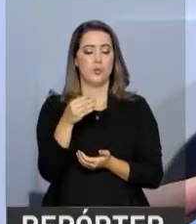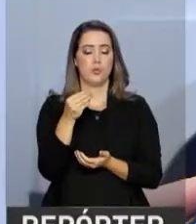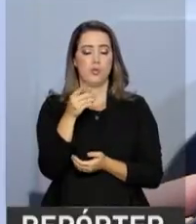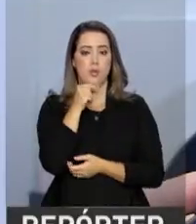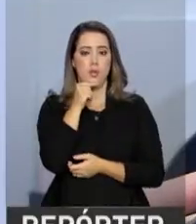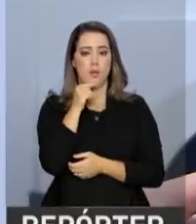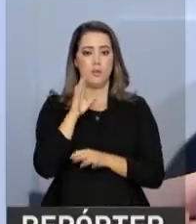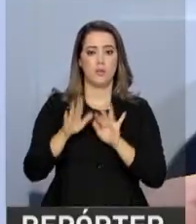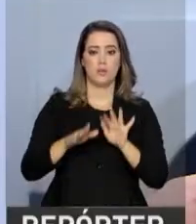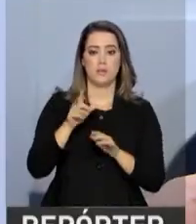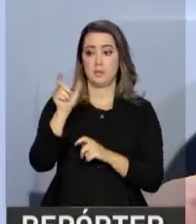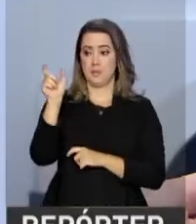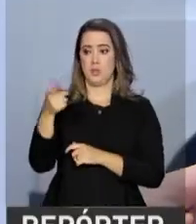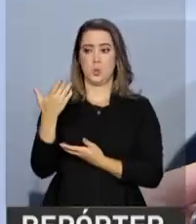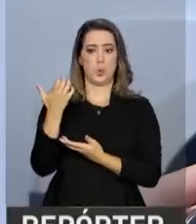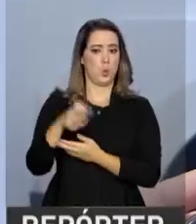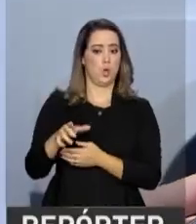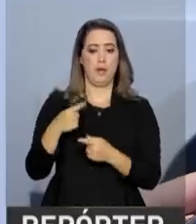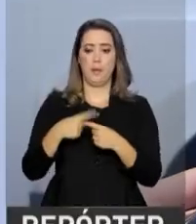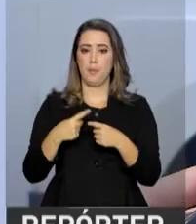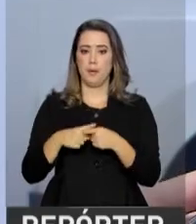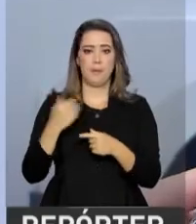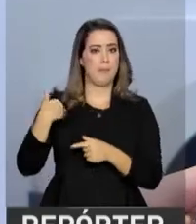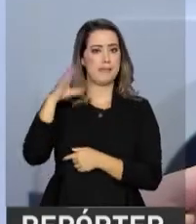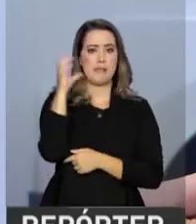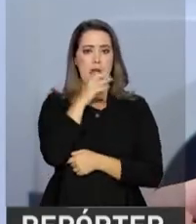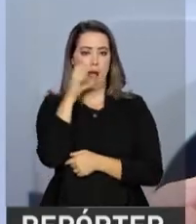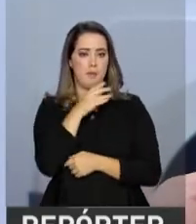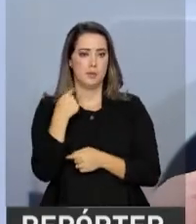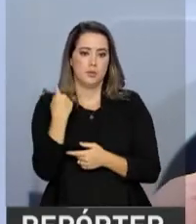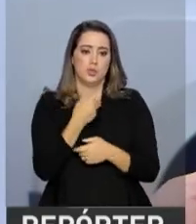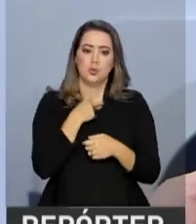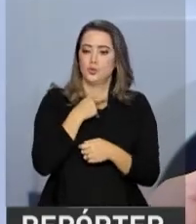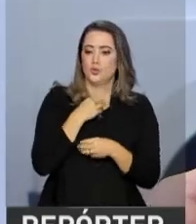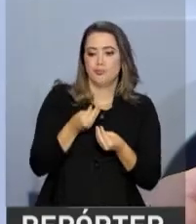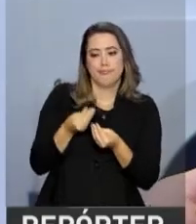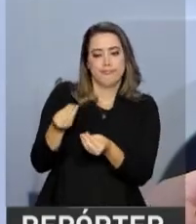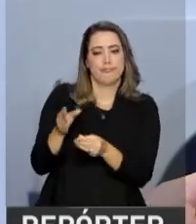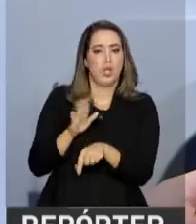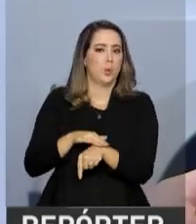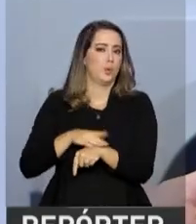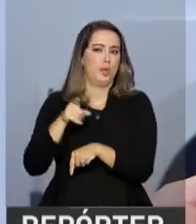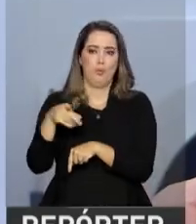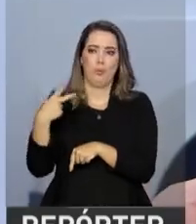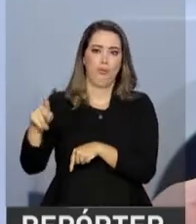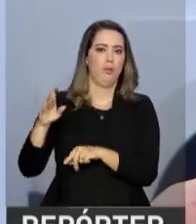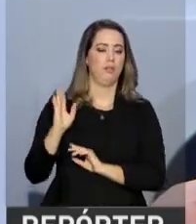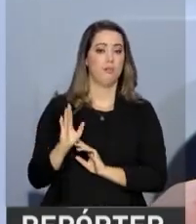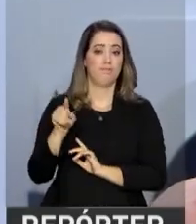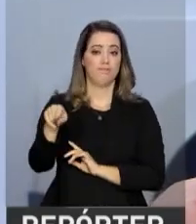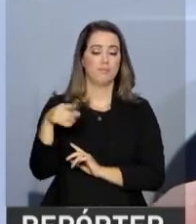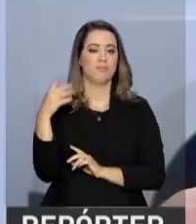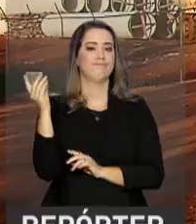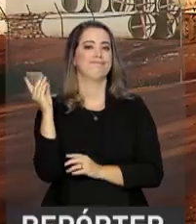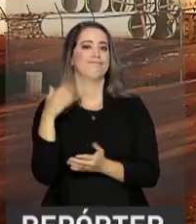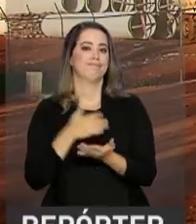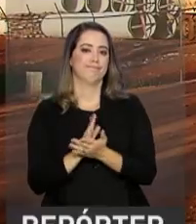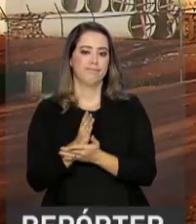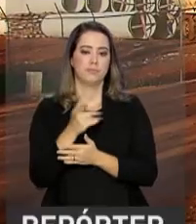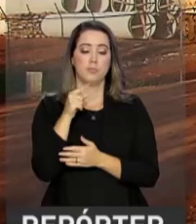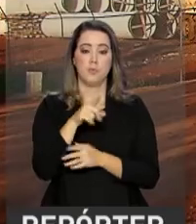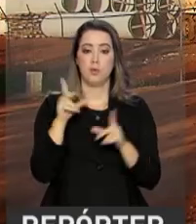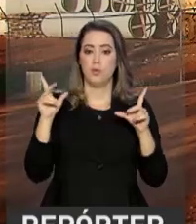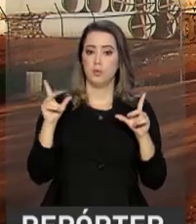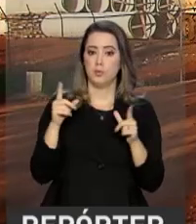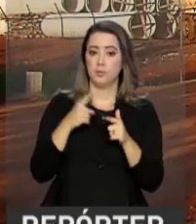clientes não aceitam isso porque querem a roupa sempre mais rápido ea gente não pode entregar no prazo que eles querem então isso é muito chato e para